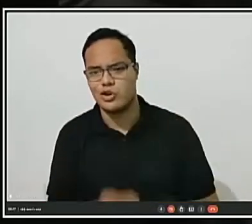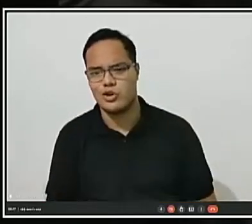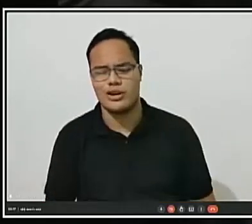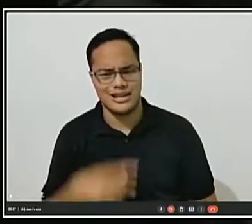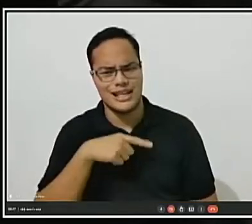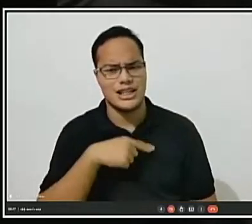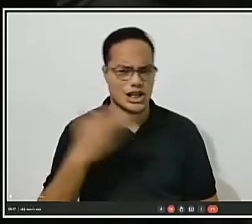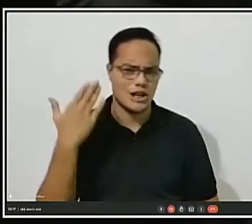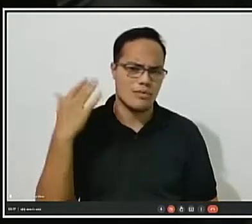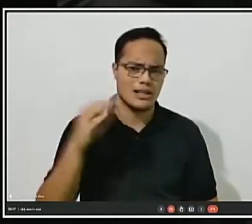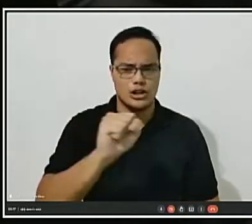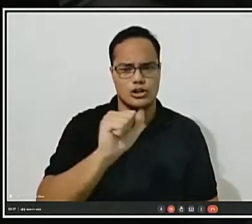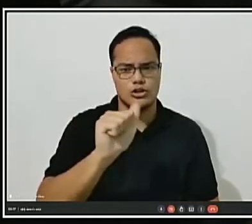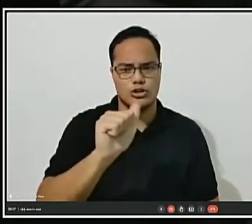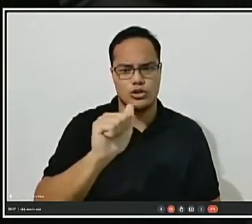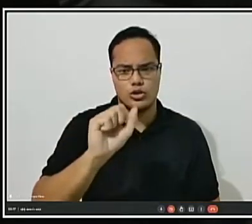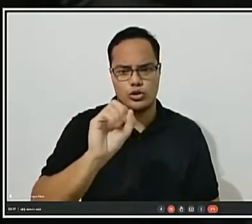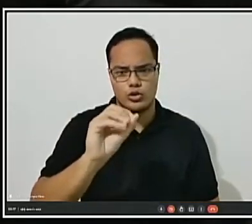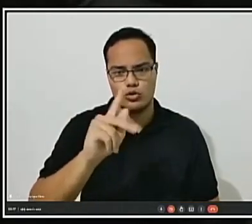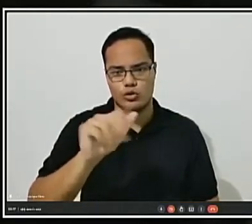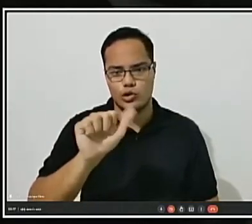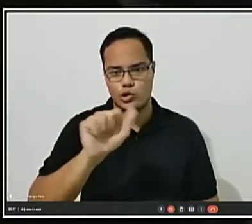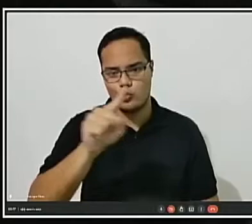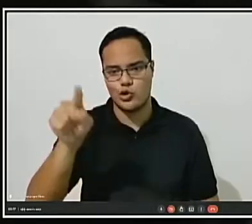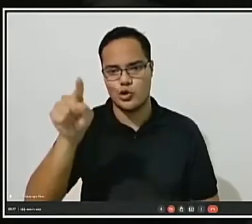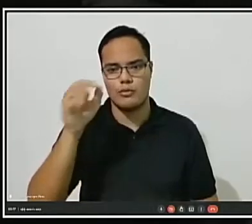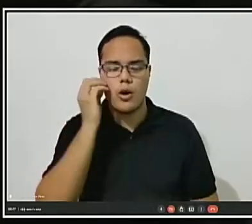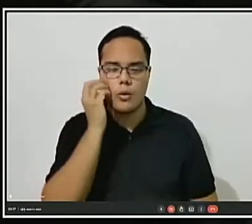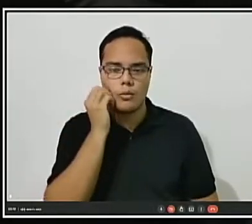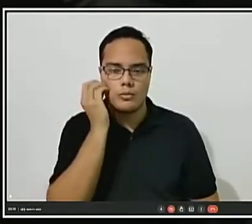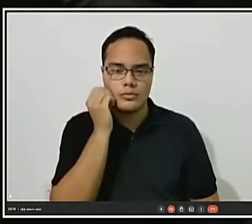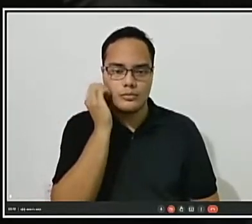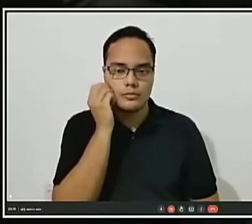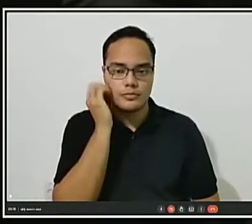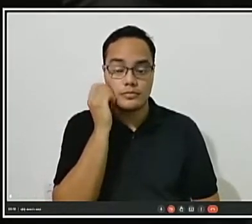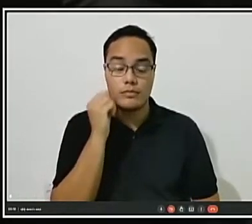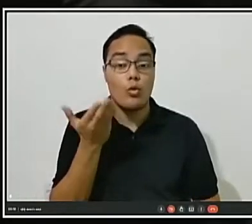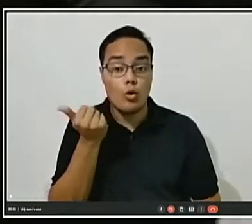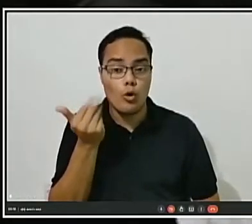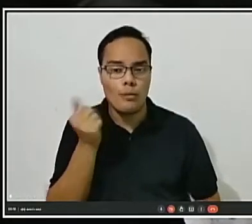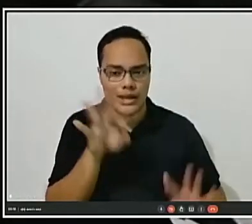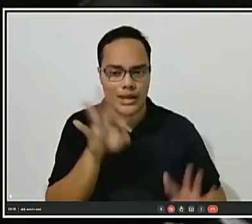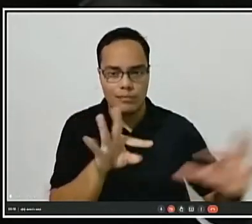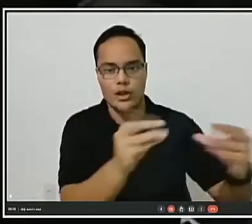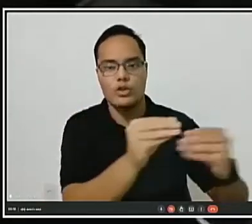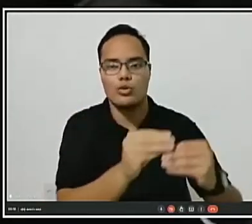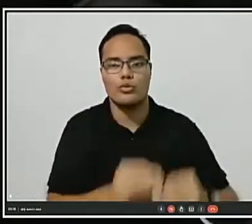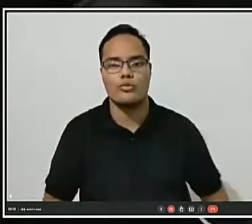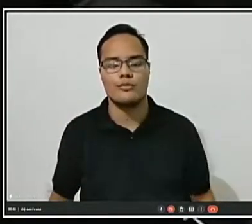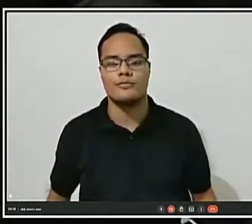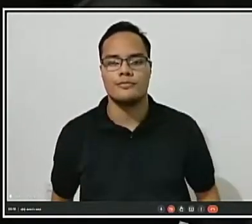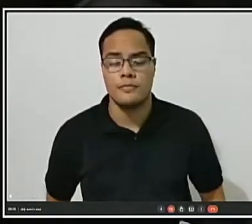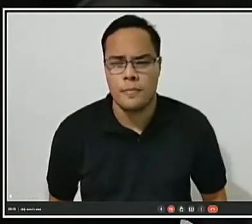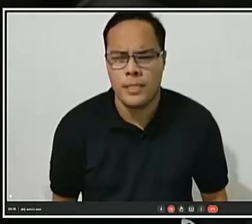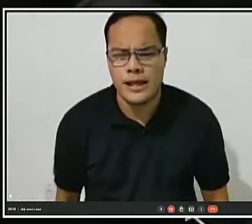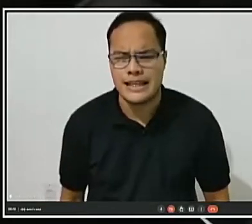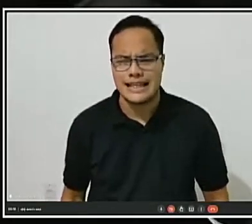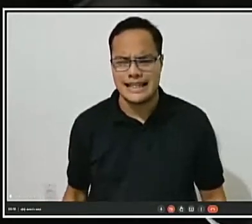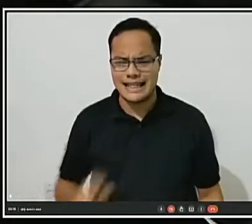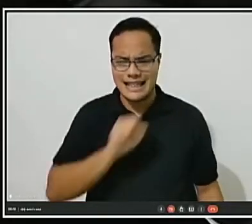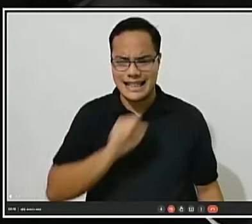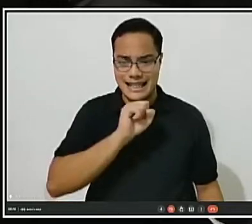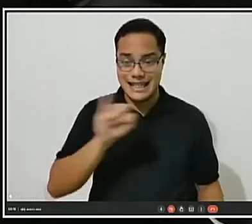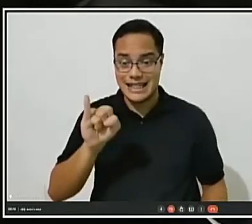nesses sopão que estava tendo. Quando não tem ano eleitoral, você não vê nenhum carro passando lá. Você não vê